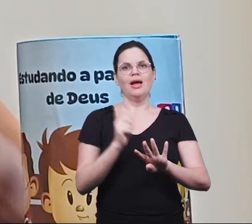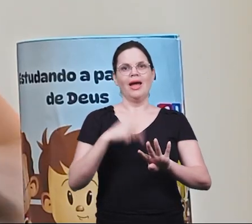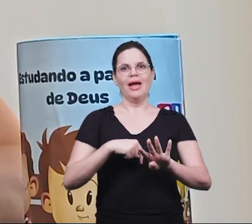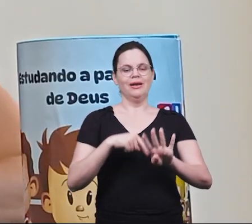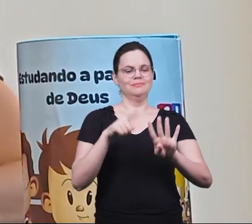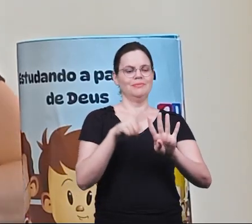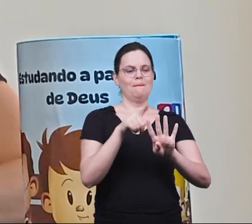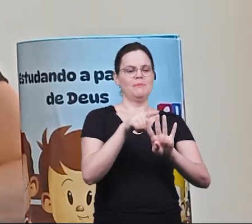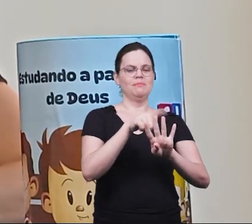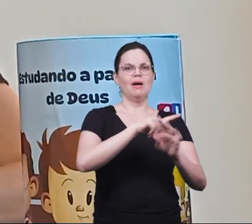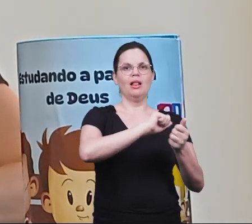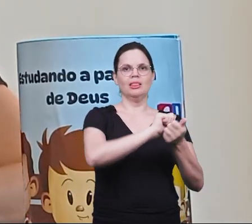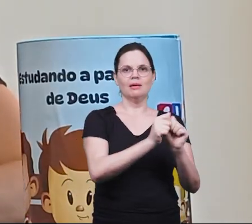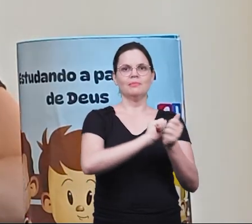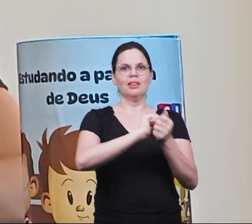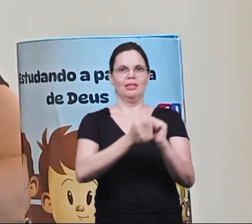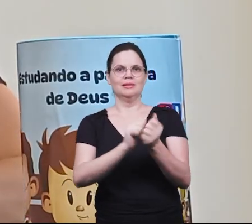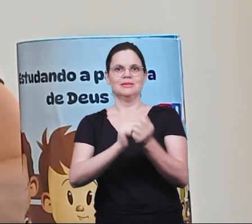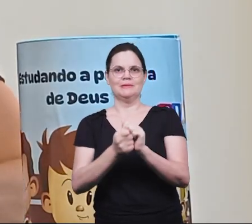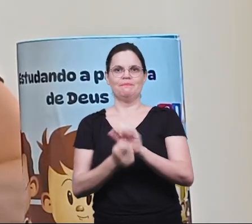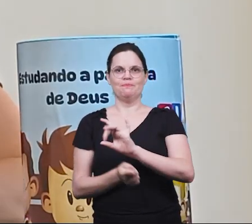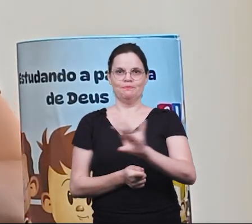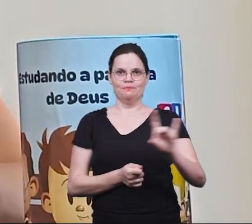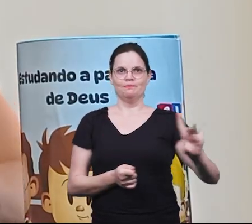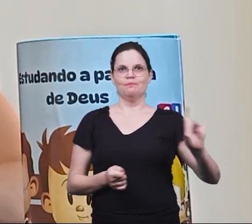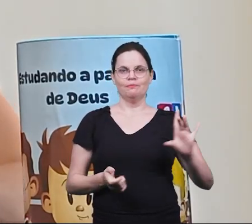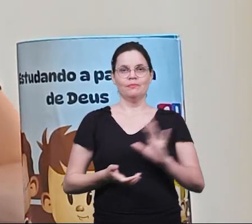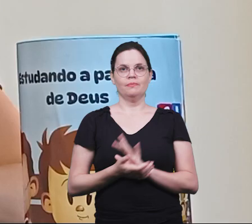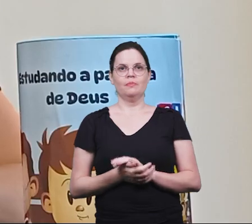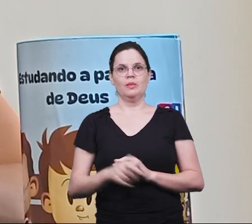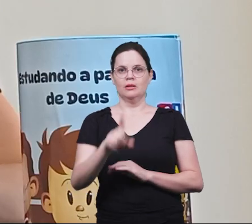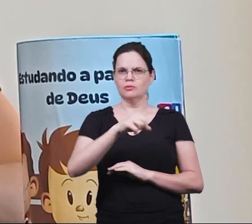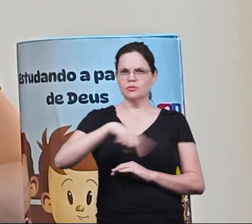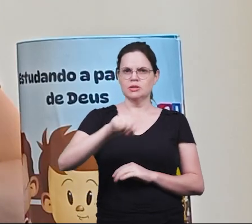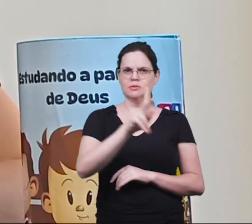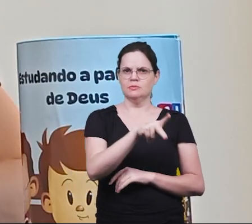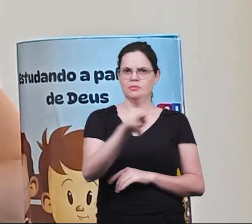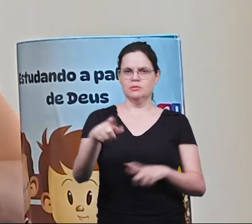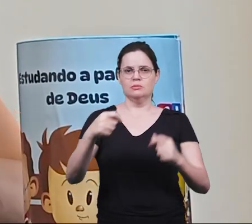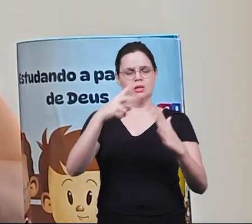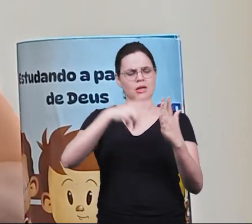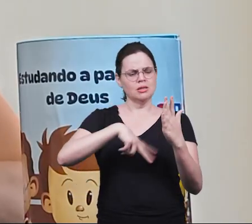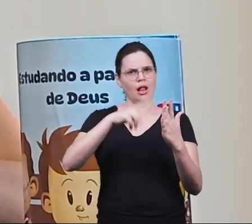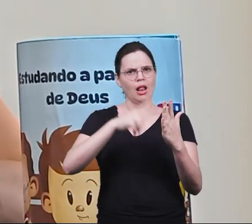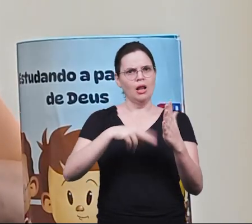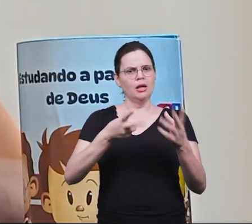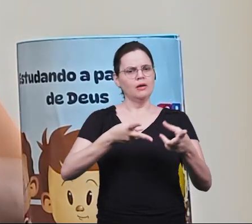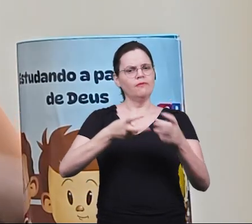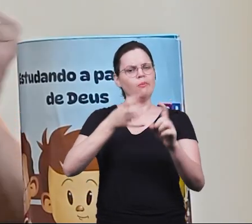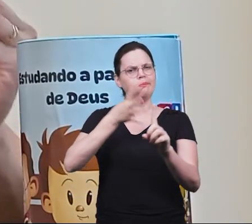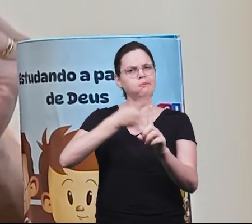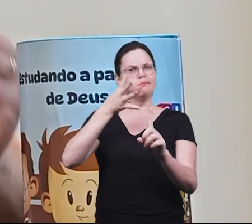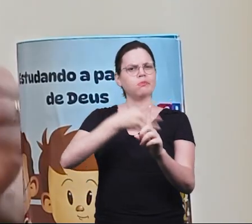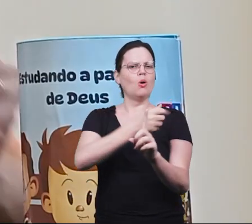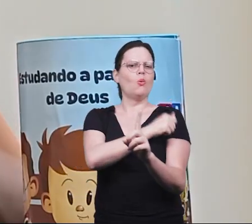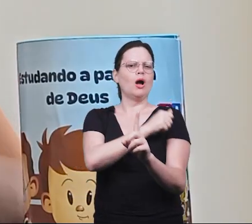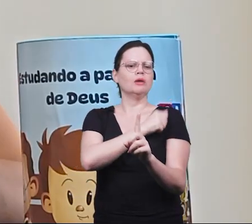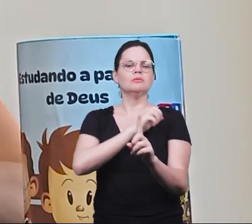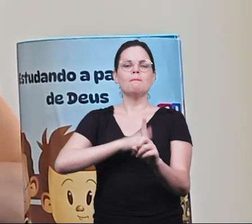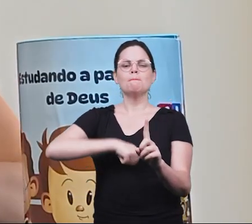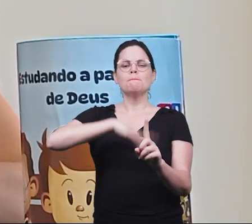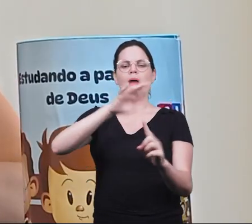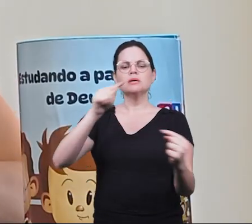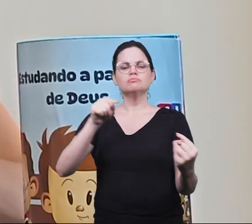a flexibilização de nível 4. Então as irmãs têm que ler e entender qual a flexibilização